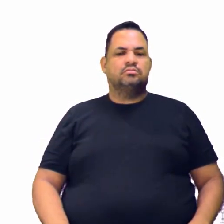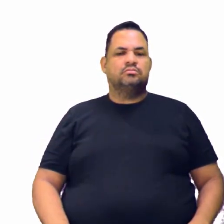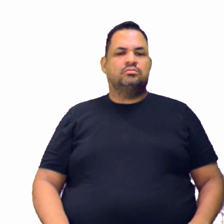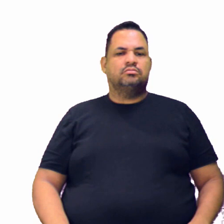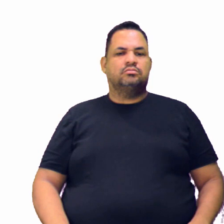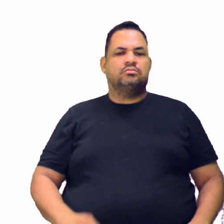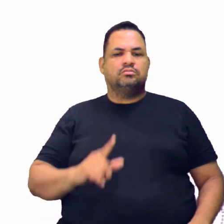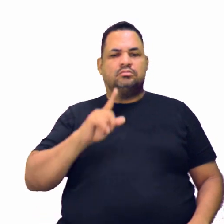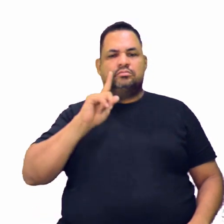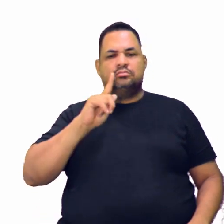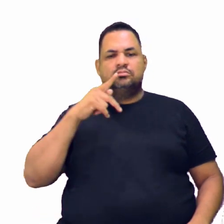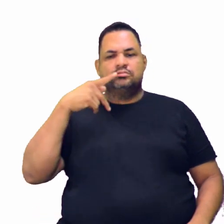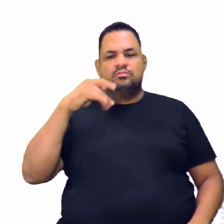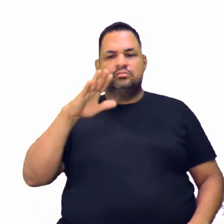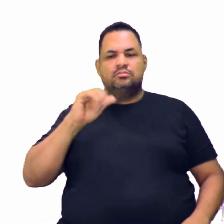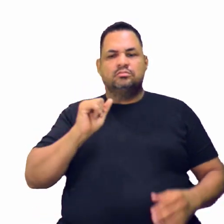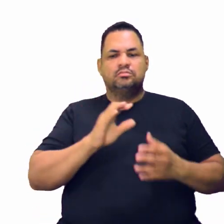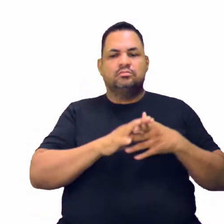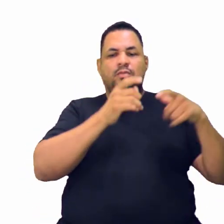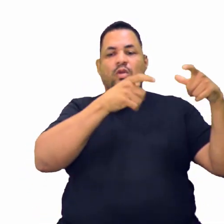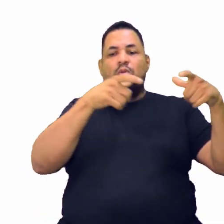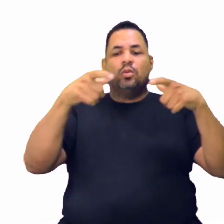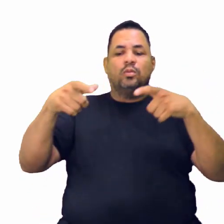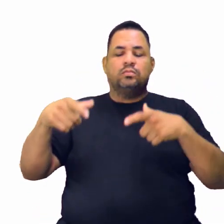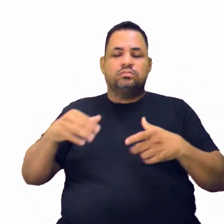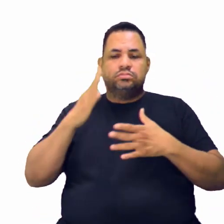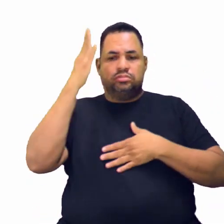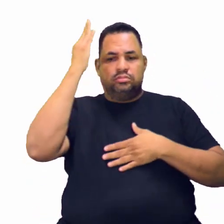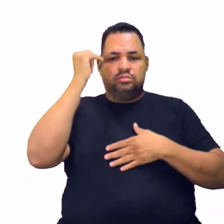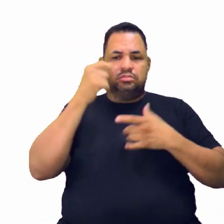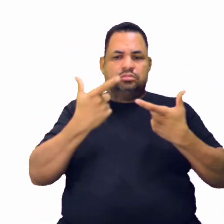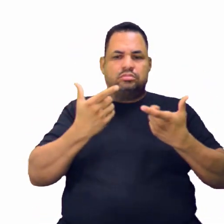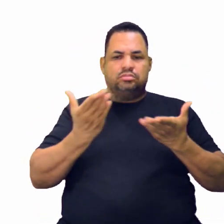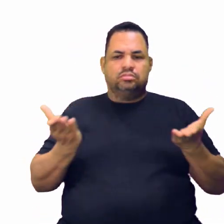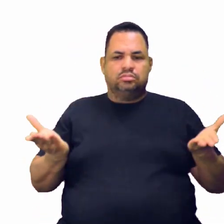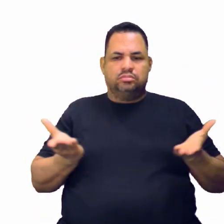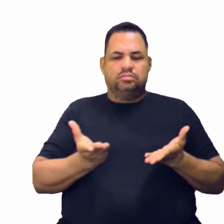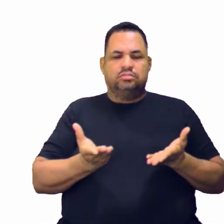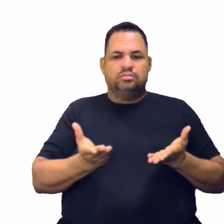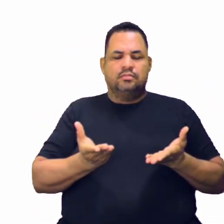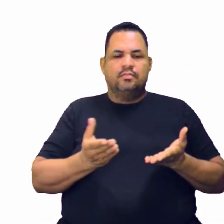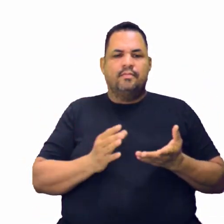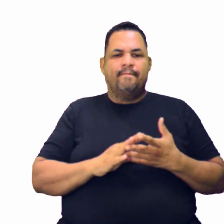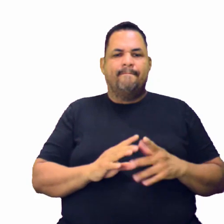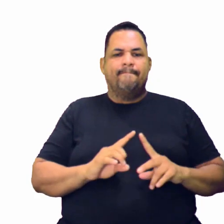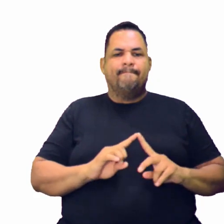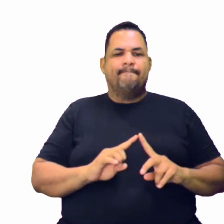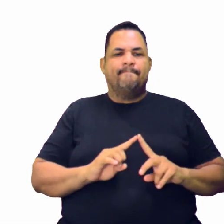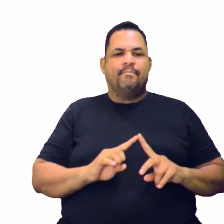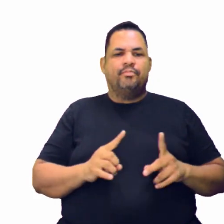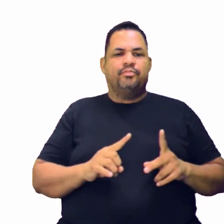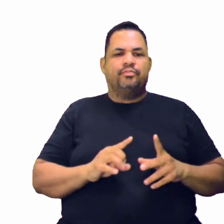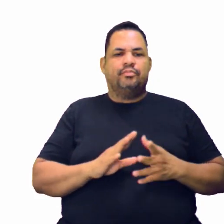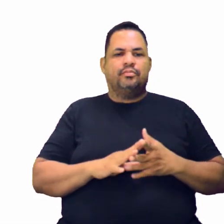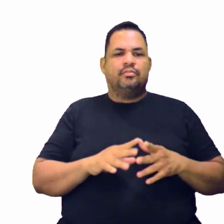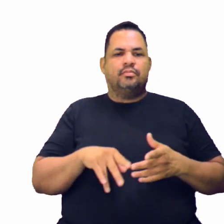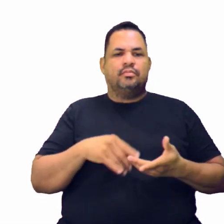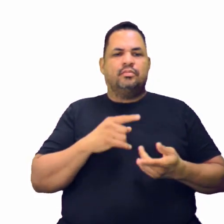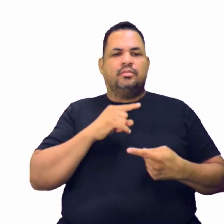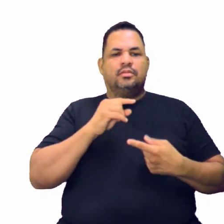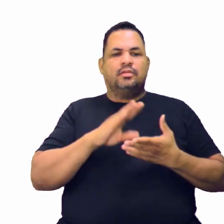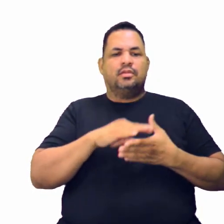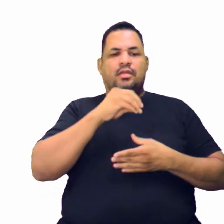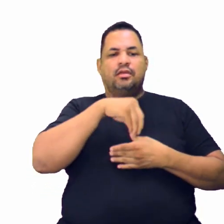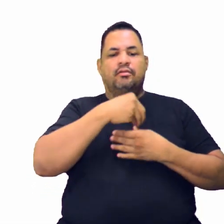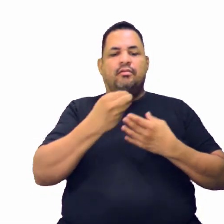Para ir em algum lugar, né? E para dizer onde tá a localização. Só que ele está fora